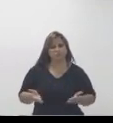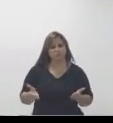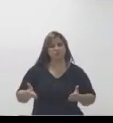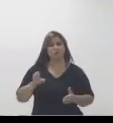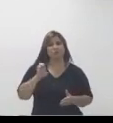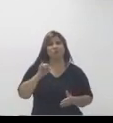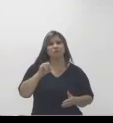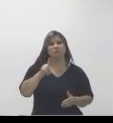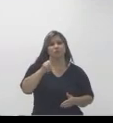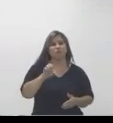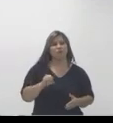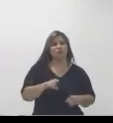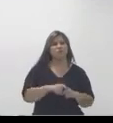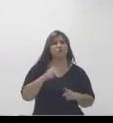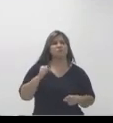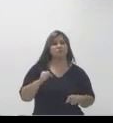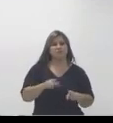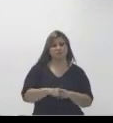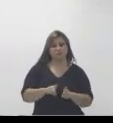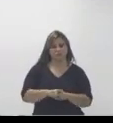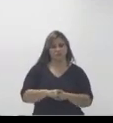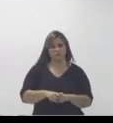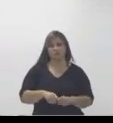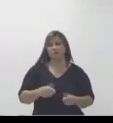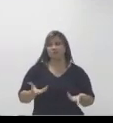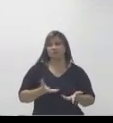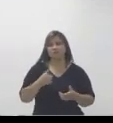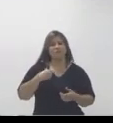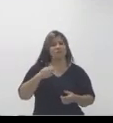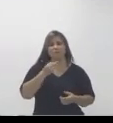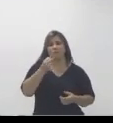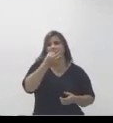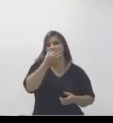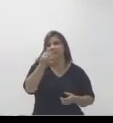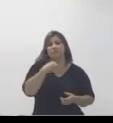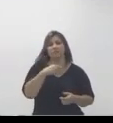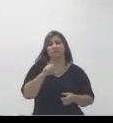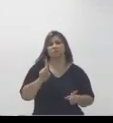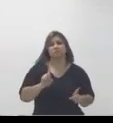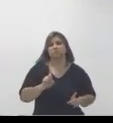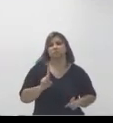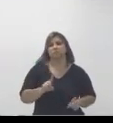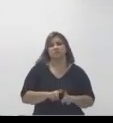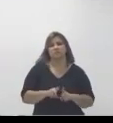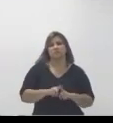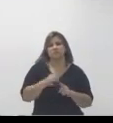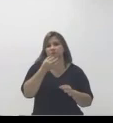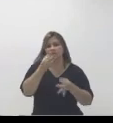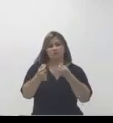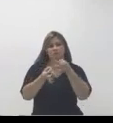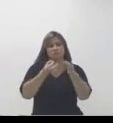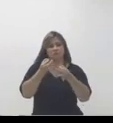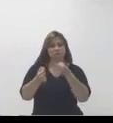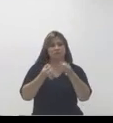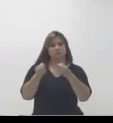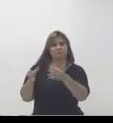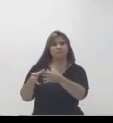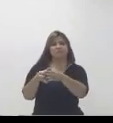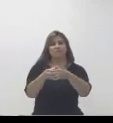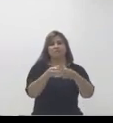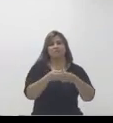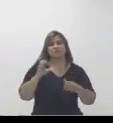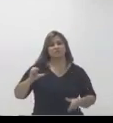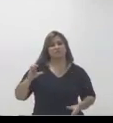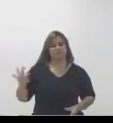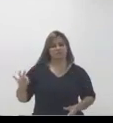eixo 7 da rádio trabalha e não é infelizmente a visão é levada e as posições construídas dentro das comunidades terapêuticas